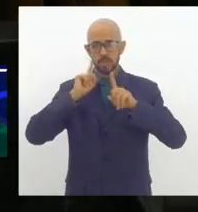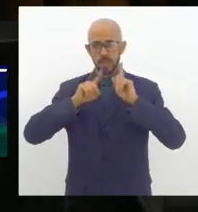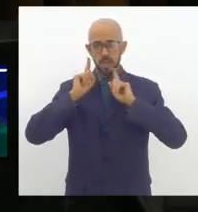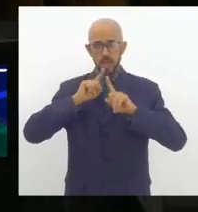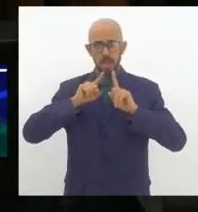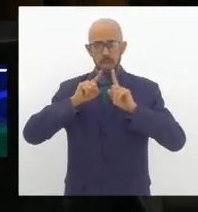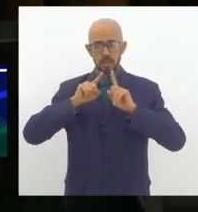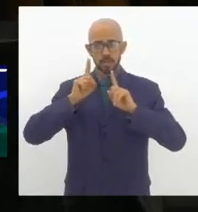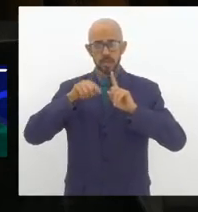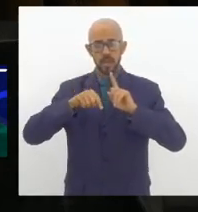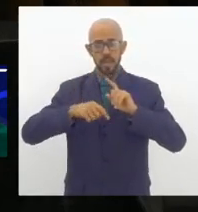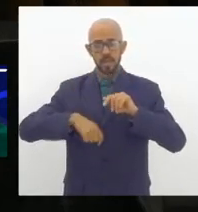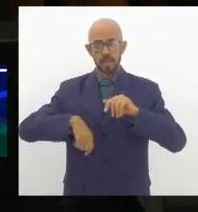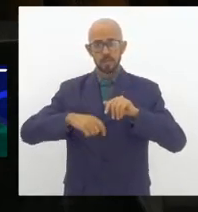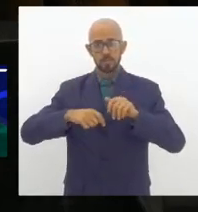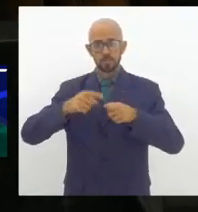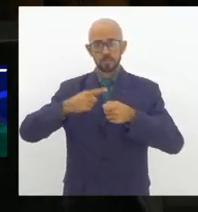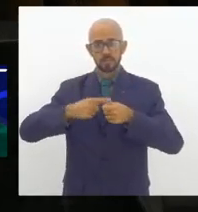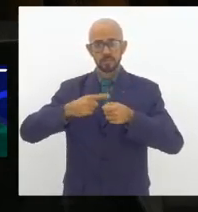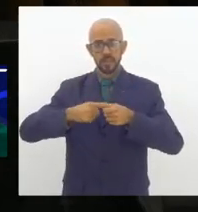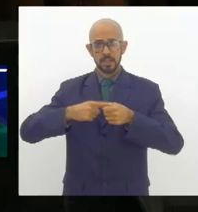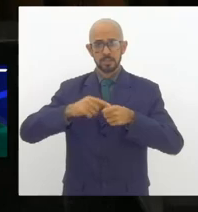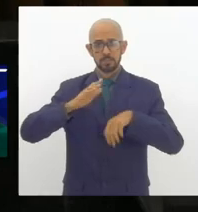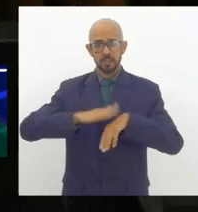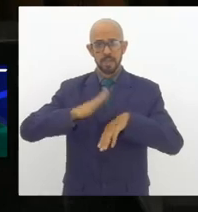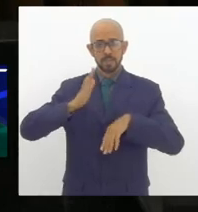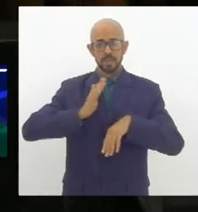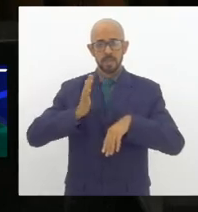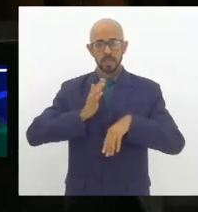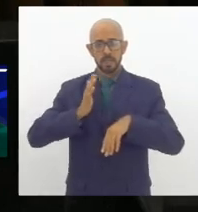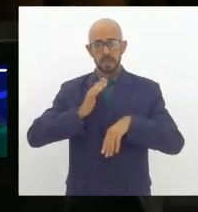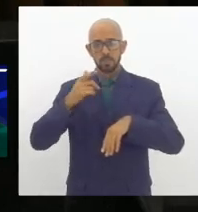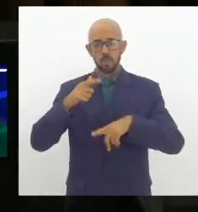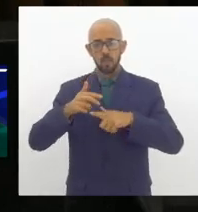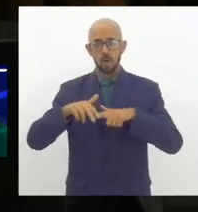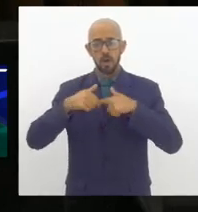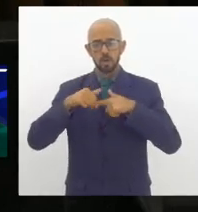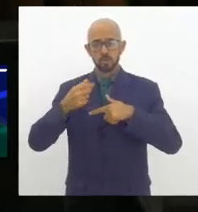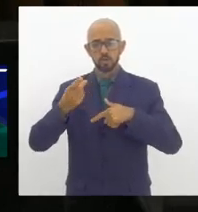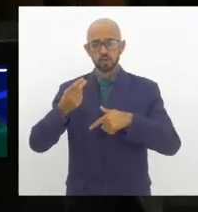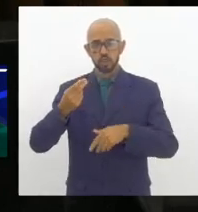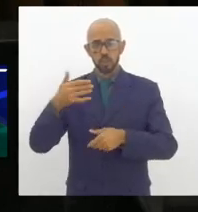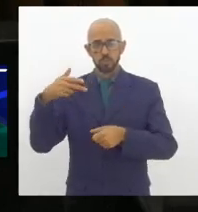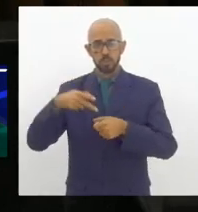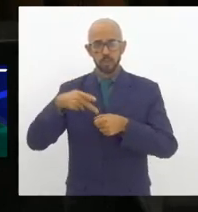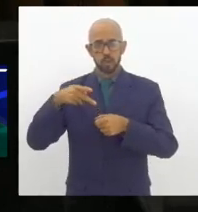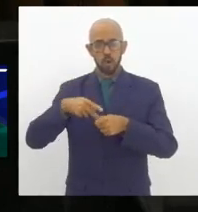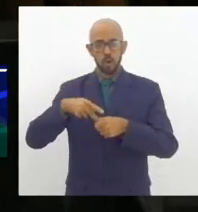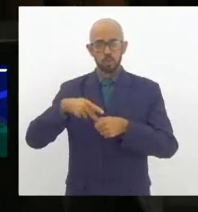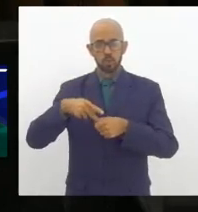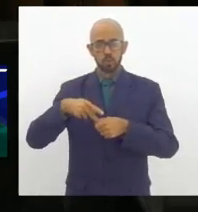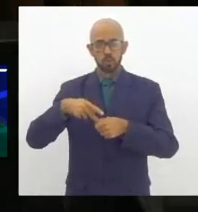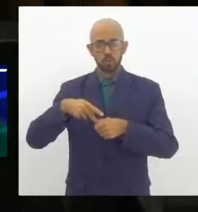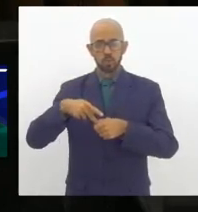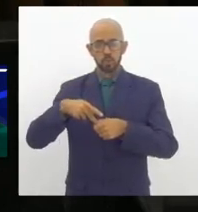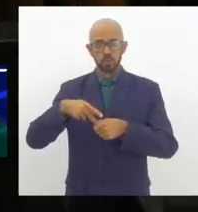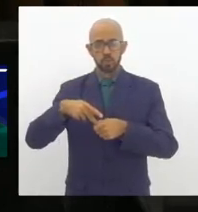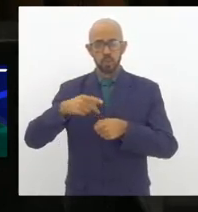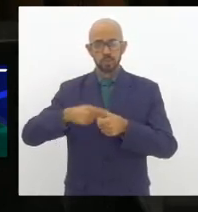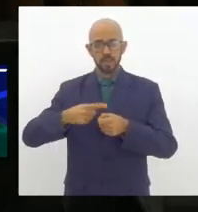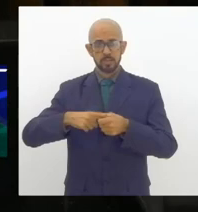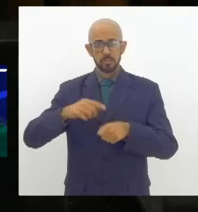como da cidade mais rica do Brasil pelo volume de óleo que recebe Hoje é a cidade mais rica do Brasil